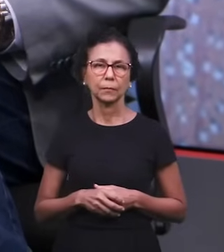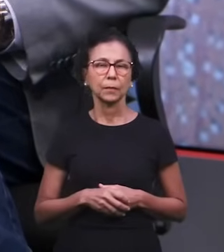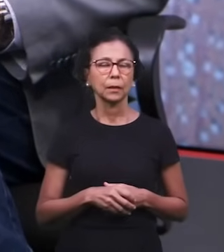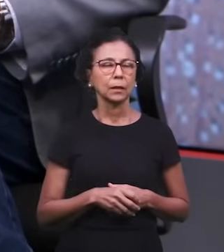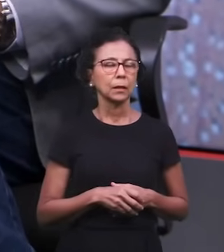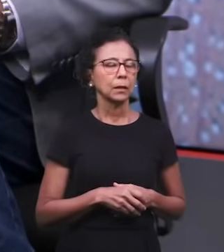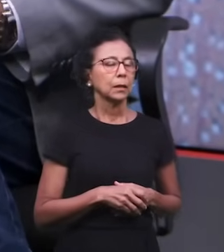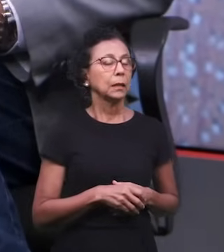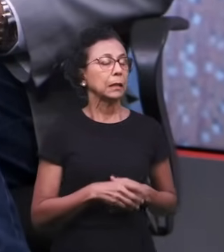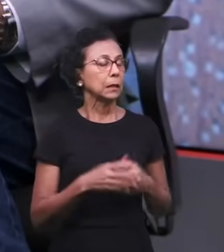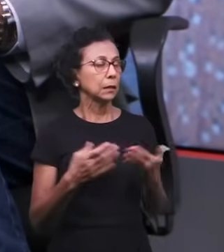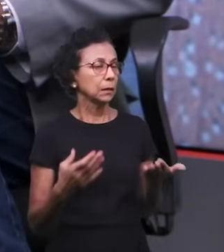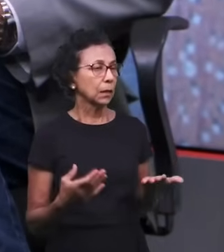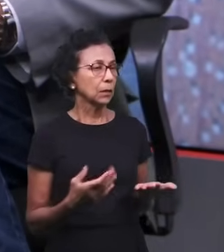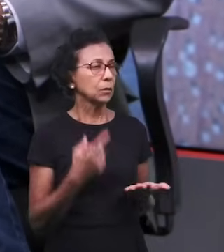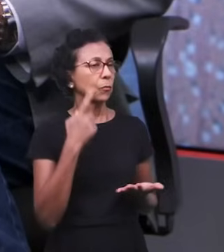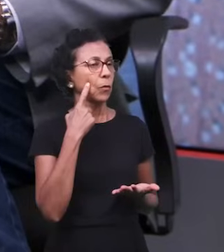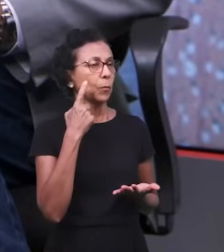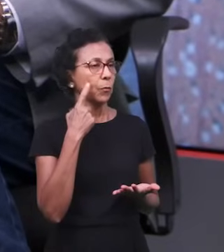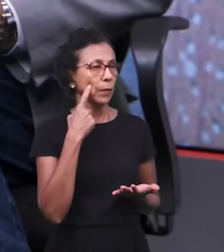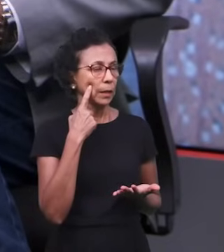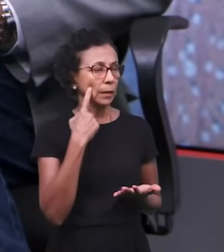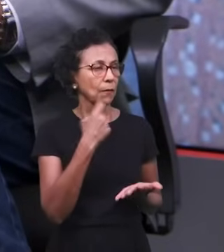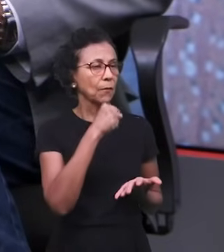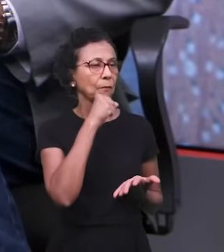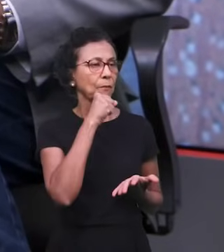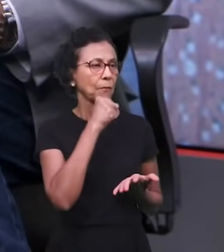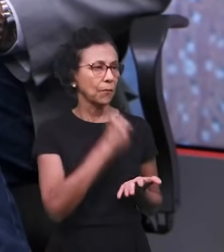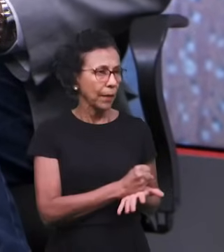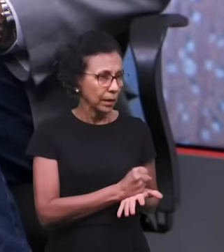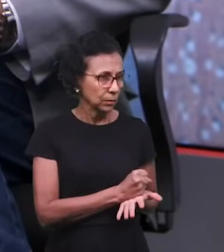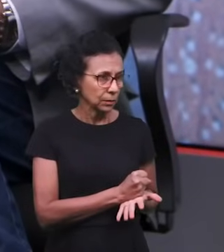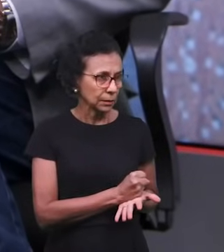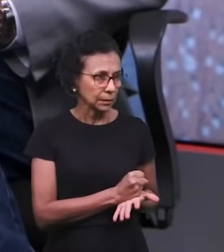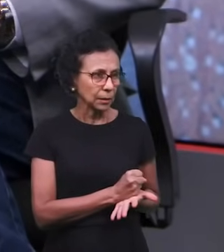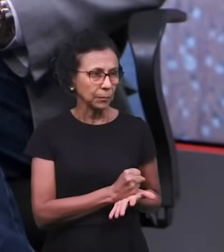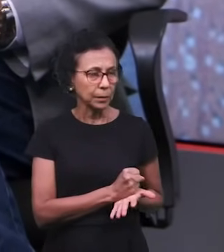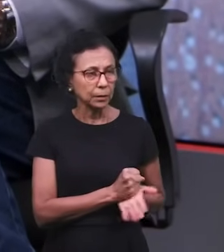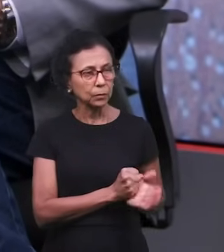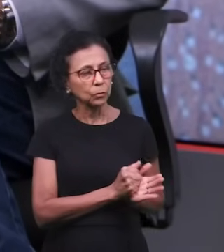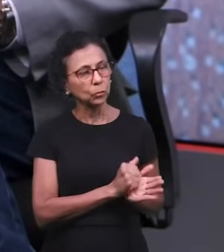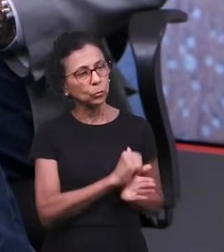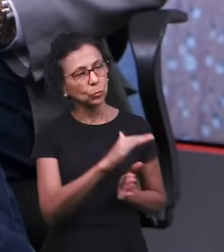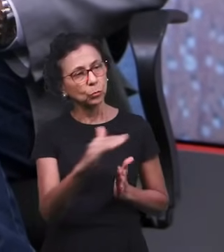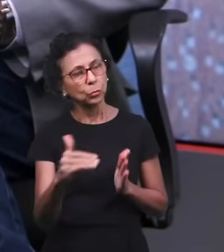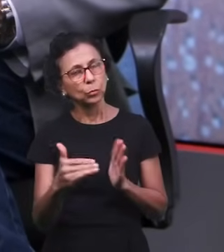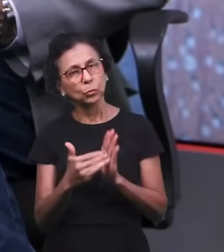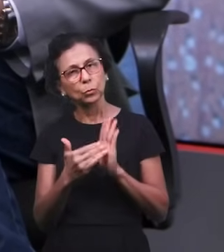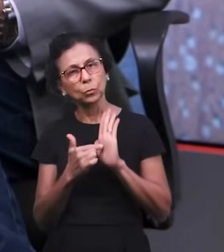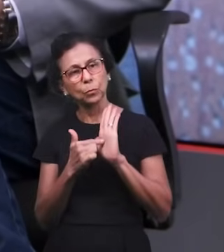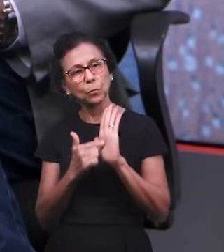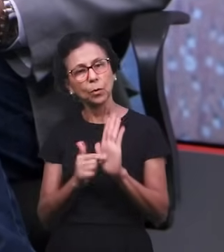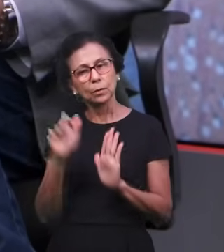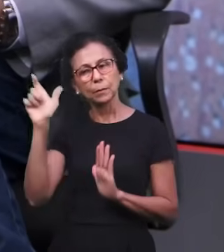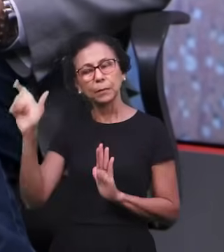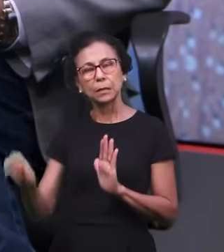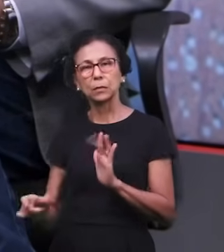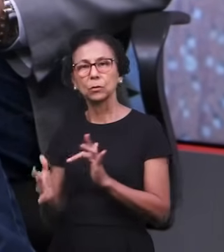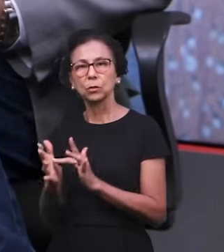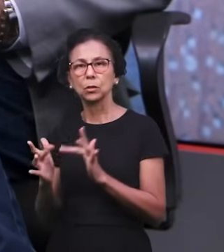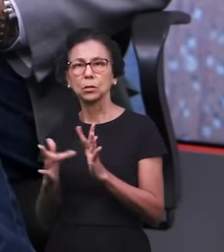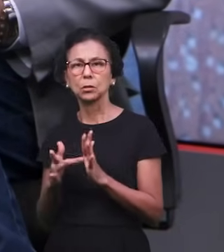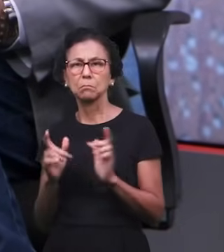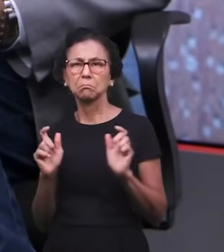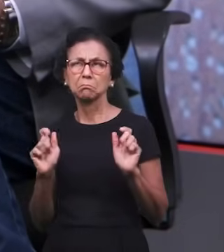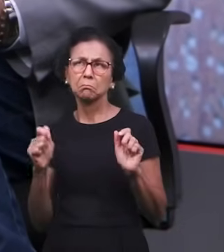Jesus, né? Você Exatamente. tem, seja através da profecia clara, como essa que você acabou de dizer, seja do ponto de